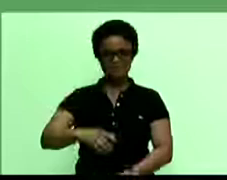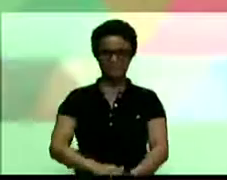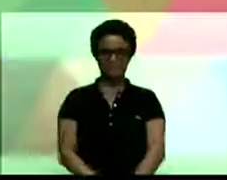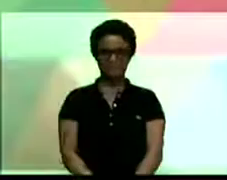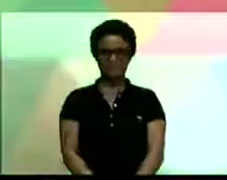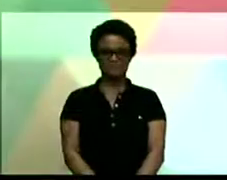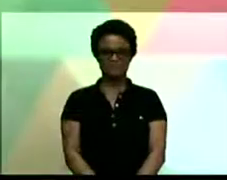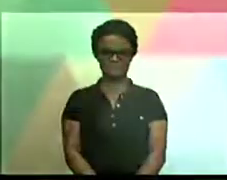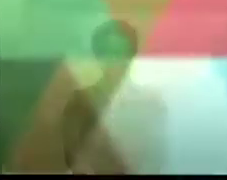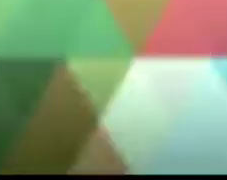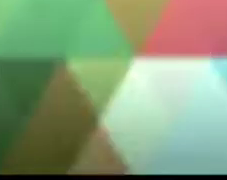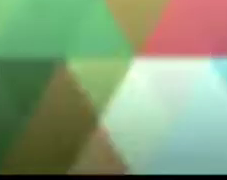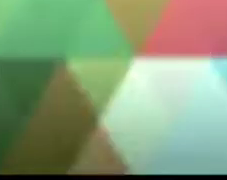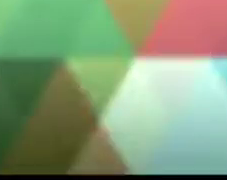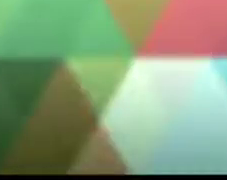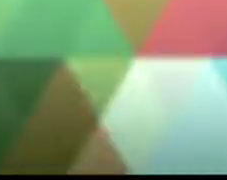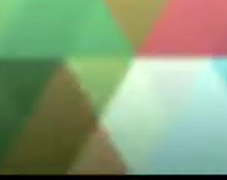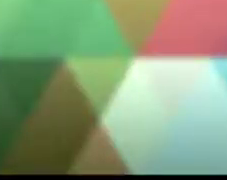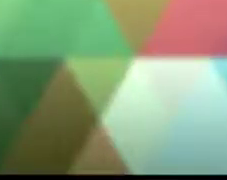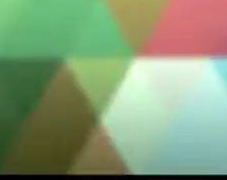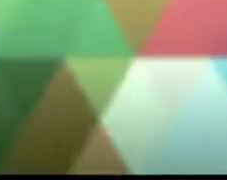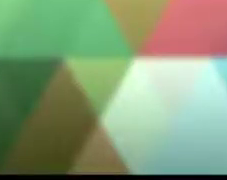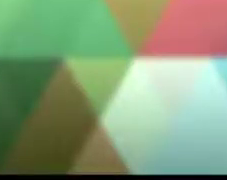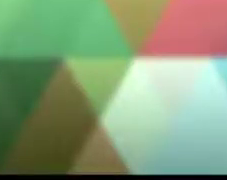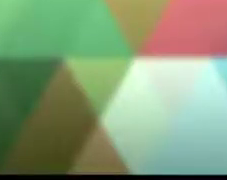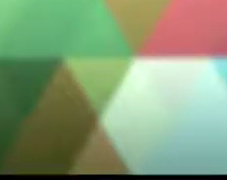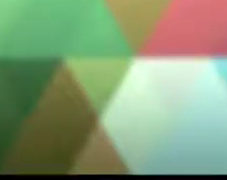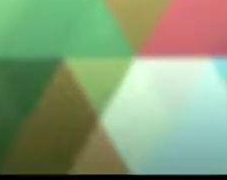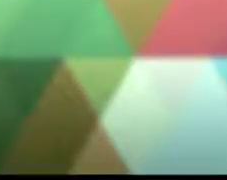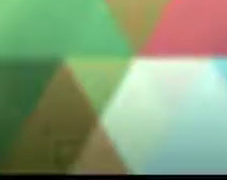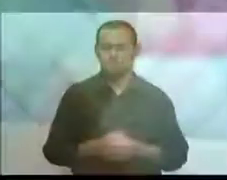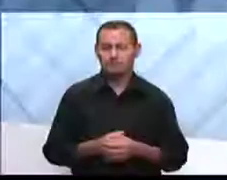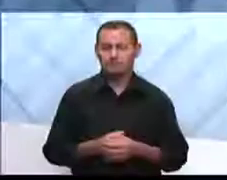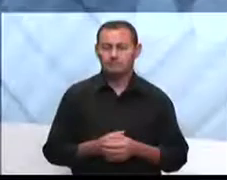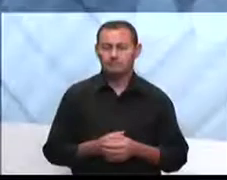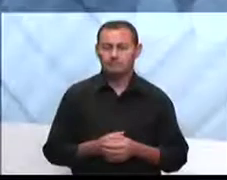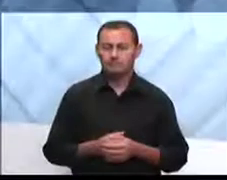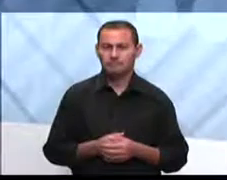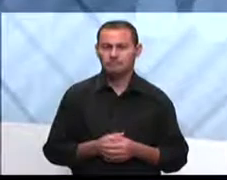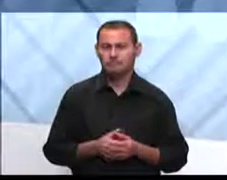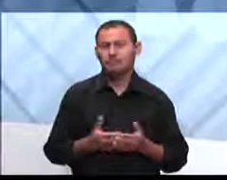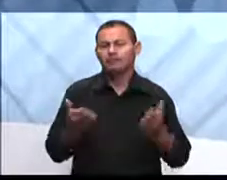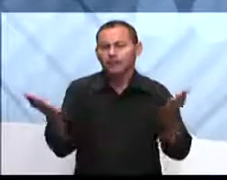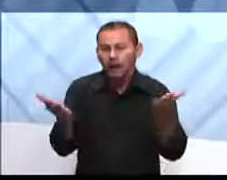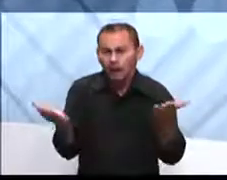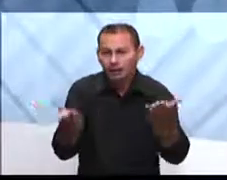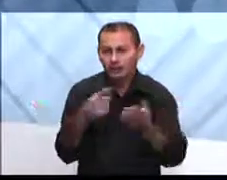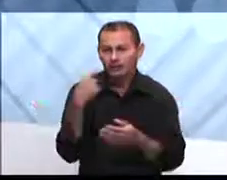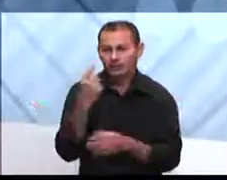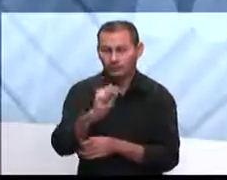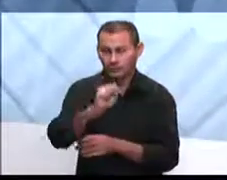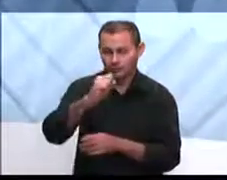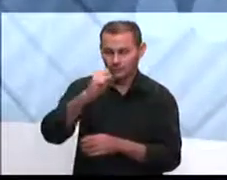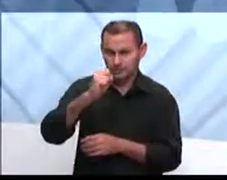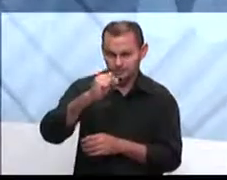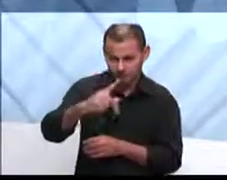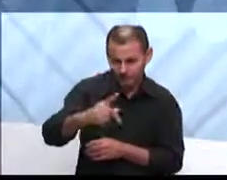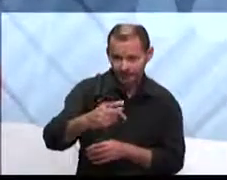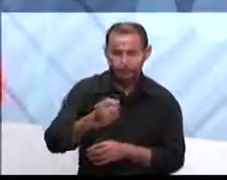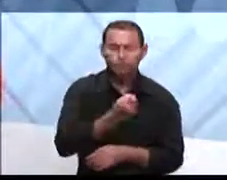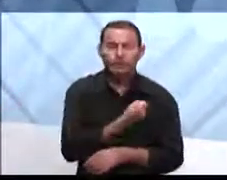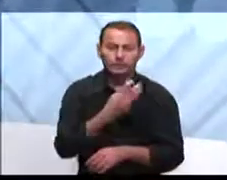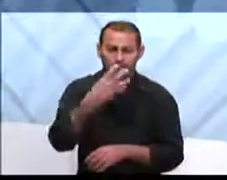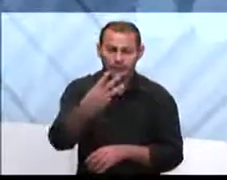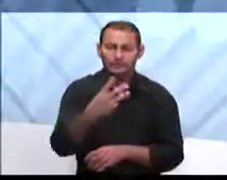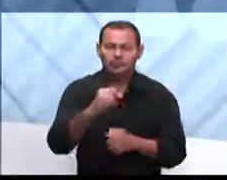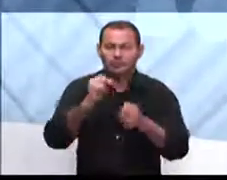E E agora, na situação problema número 3, vamos falar